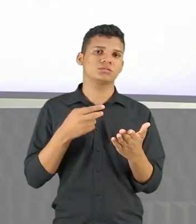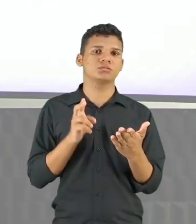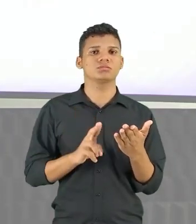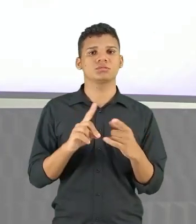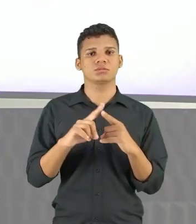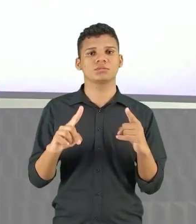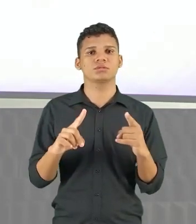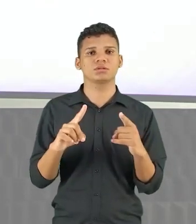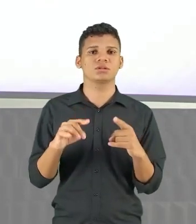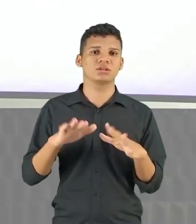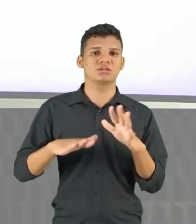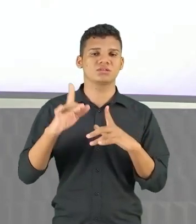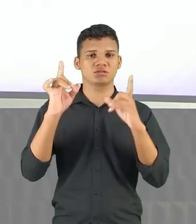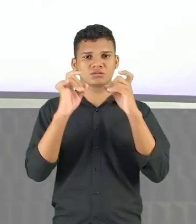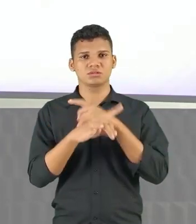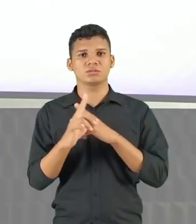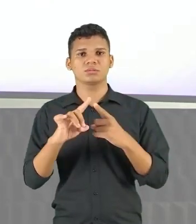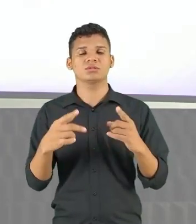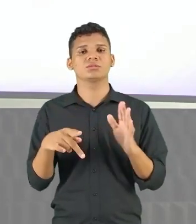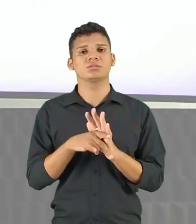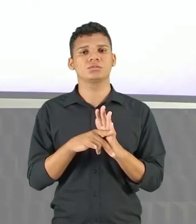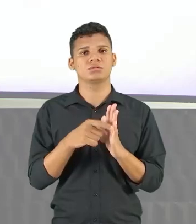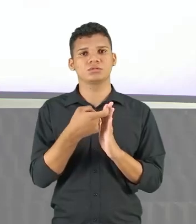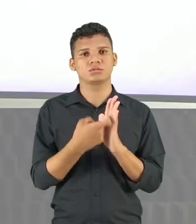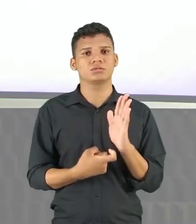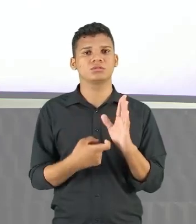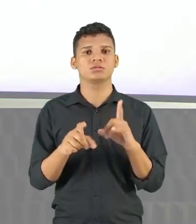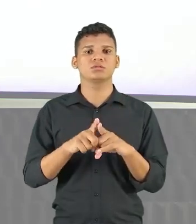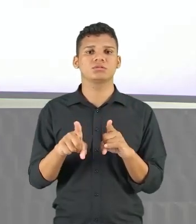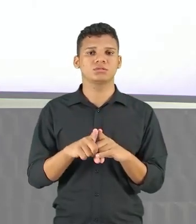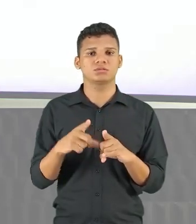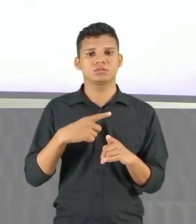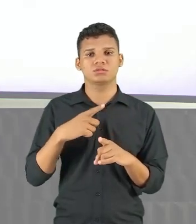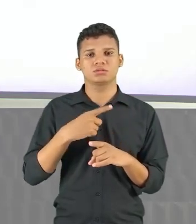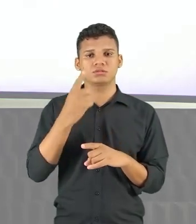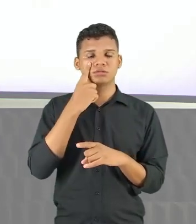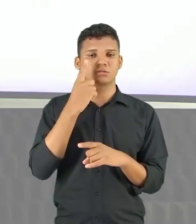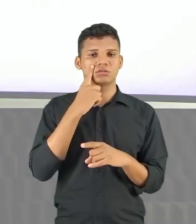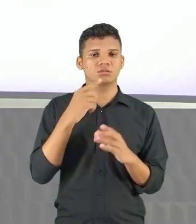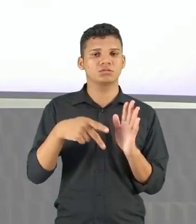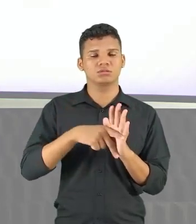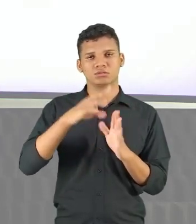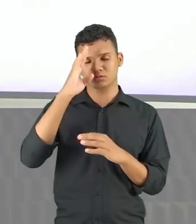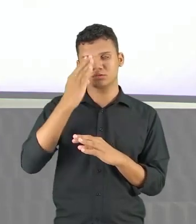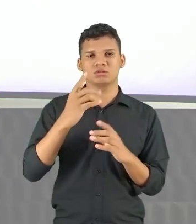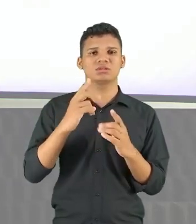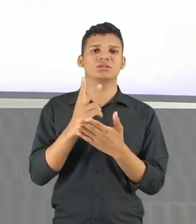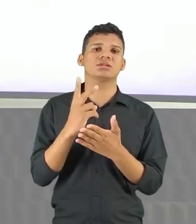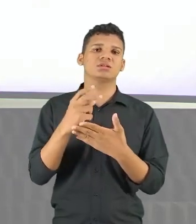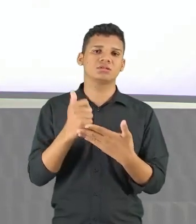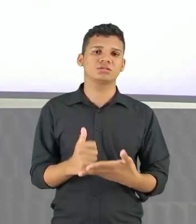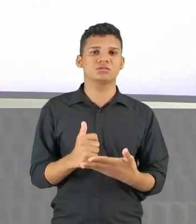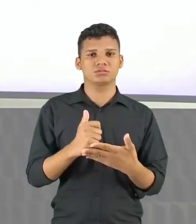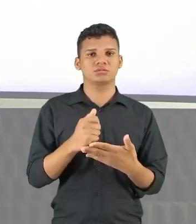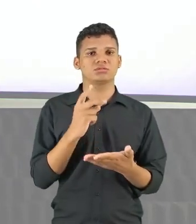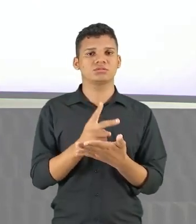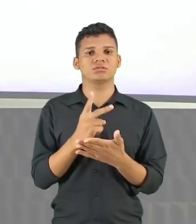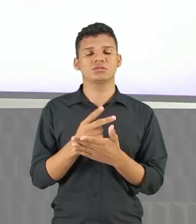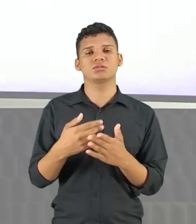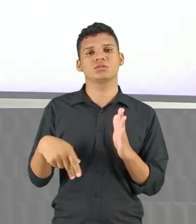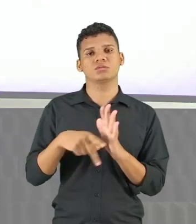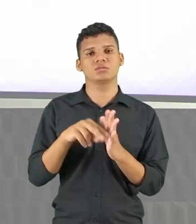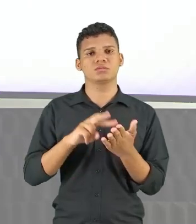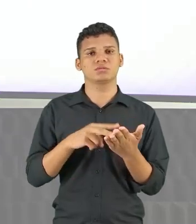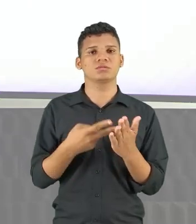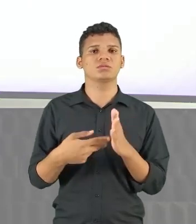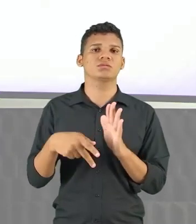gente tem dificuldade, mas o próprio texto ele já sinaliza a ideia principal que vai ser apresentada, e isso nos ajuda muito na